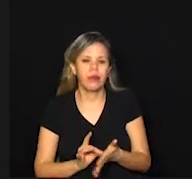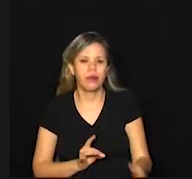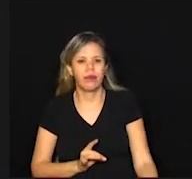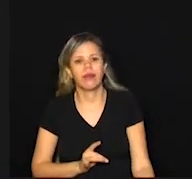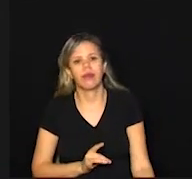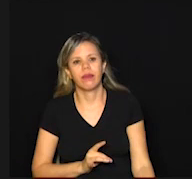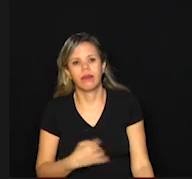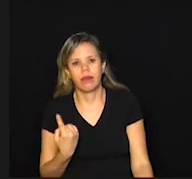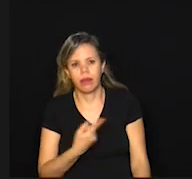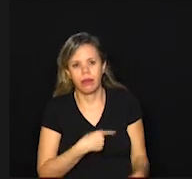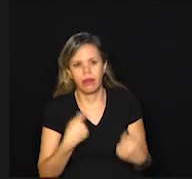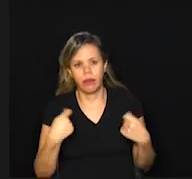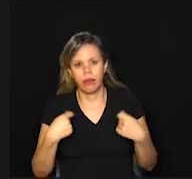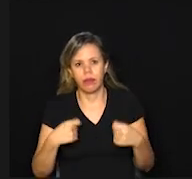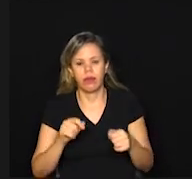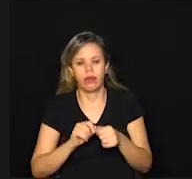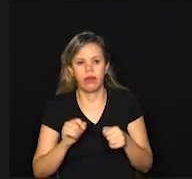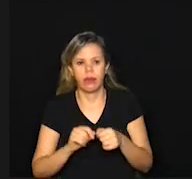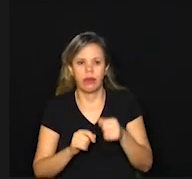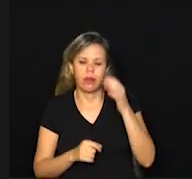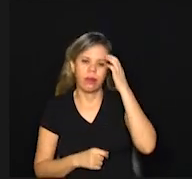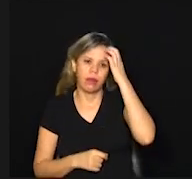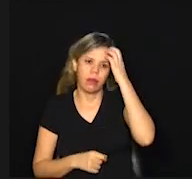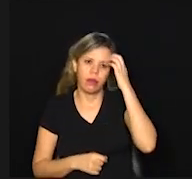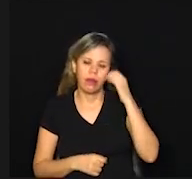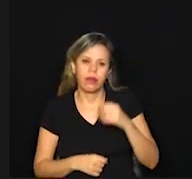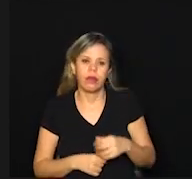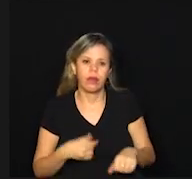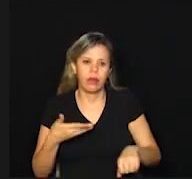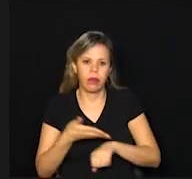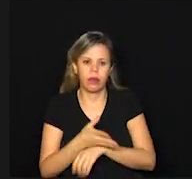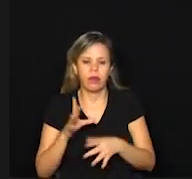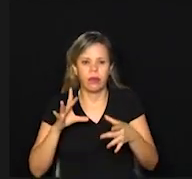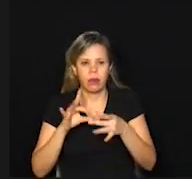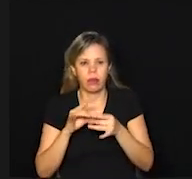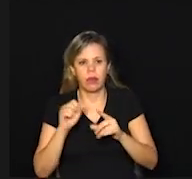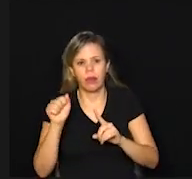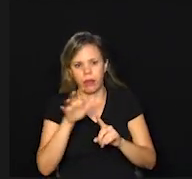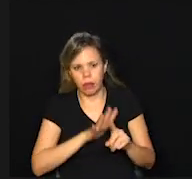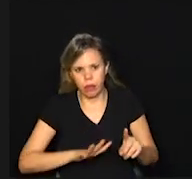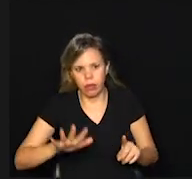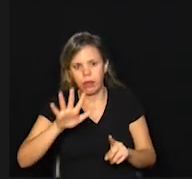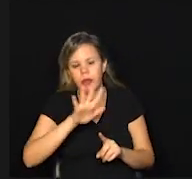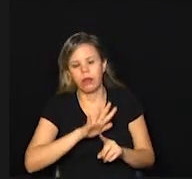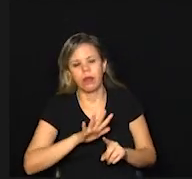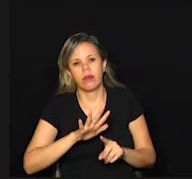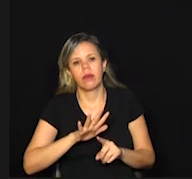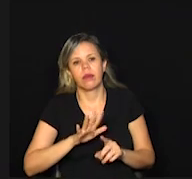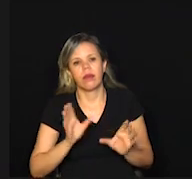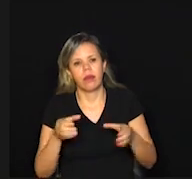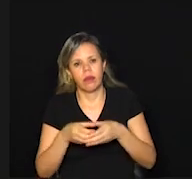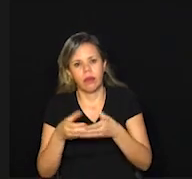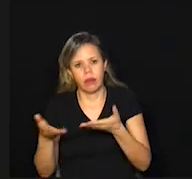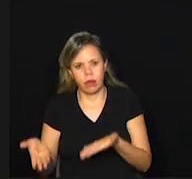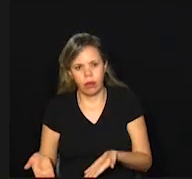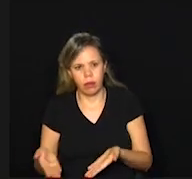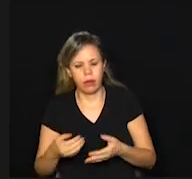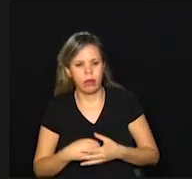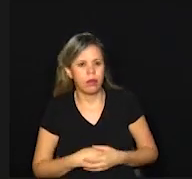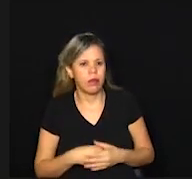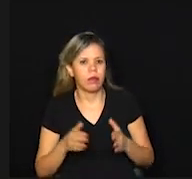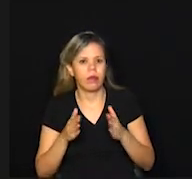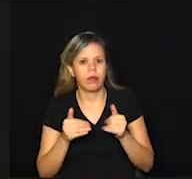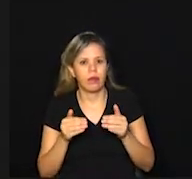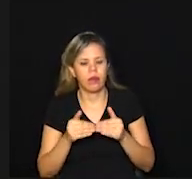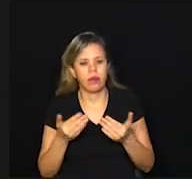mas antes precisamos fazer isso mas com a parceria da sociedade civil dessa comissão né e